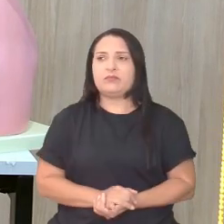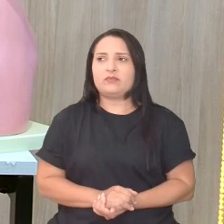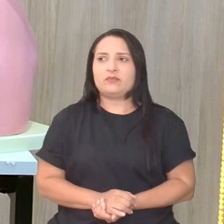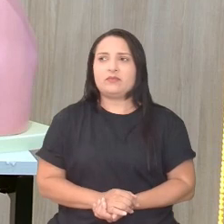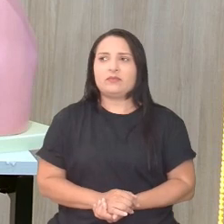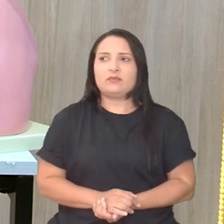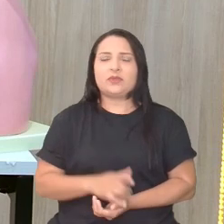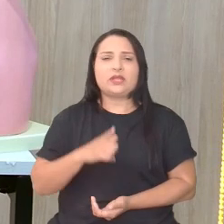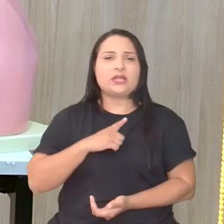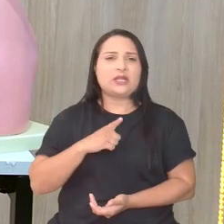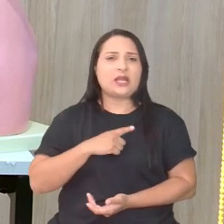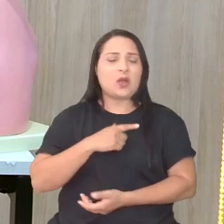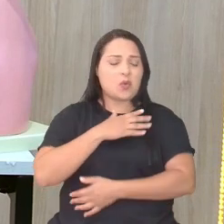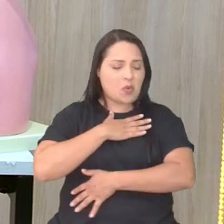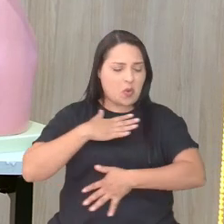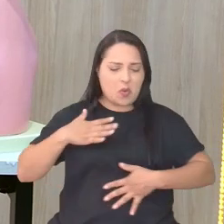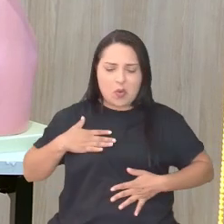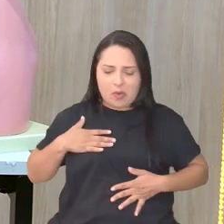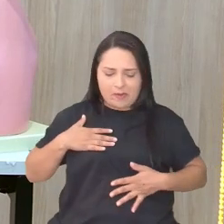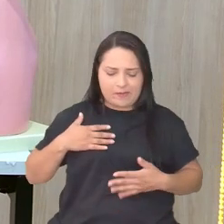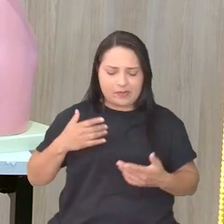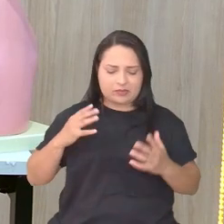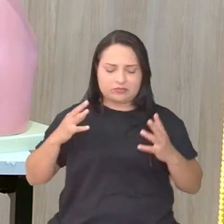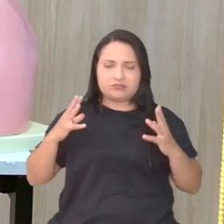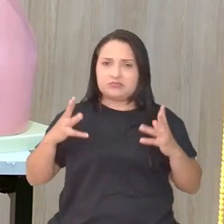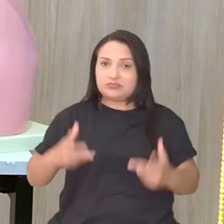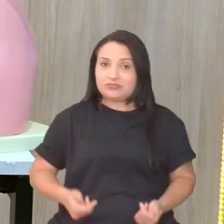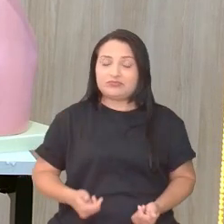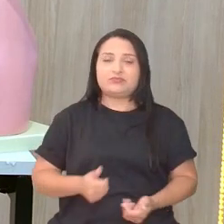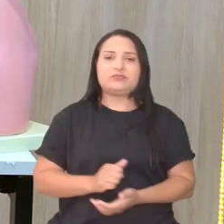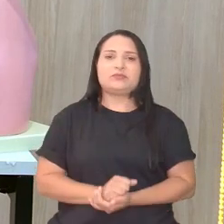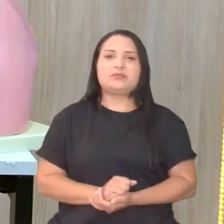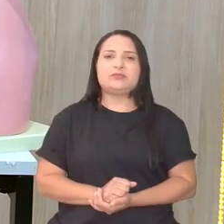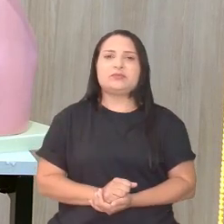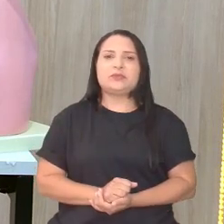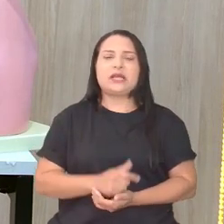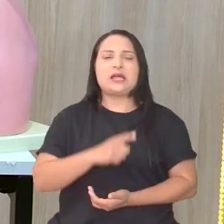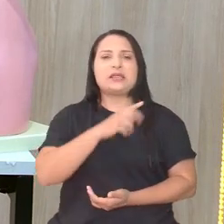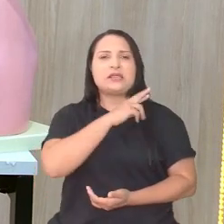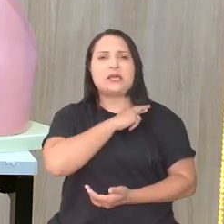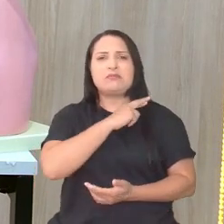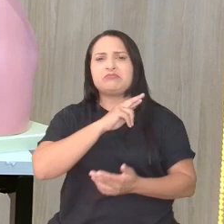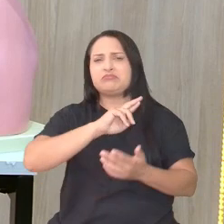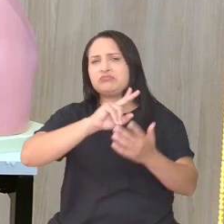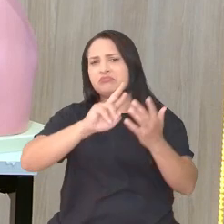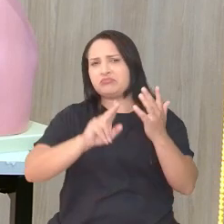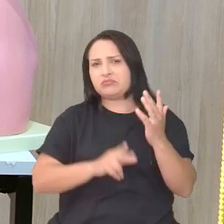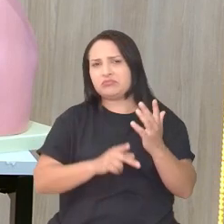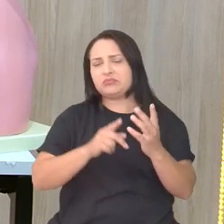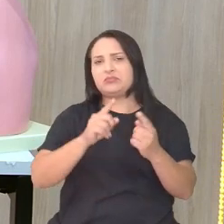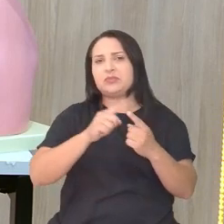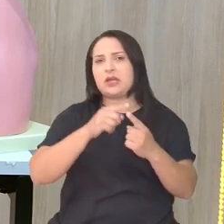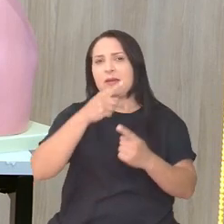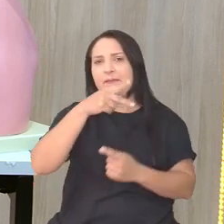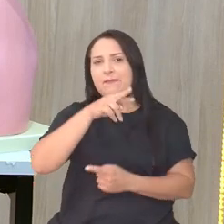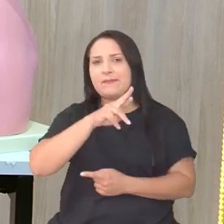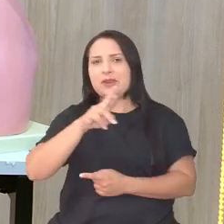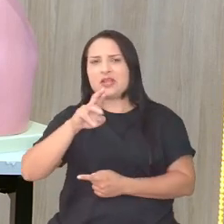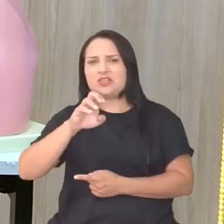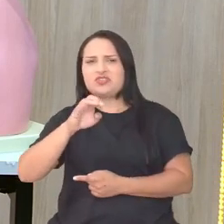estar presente em todo o nosso corpo. E aí as funções são as mais diversas. Desde preencher, sustenta,